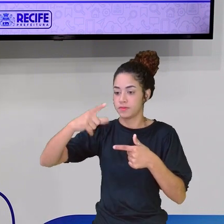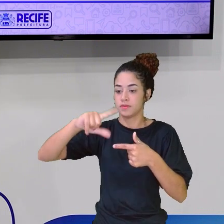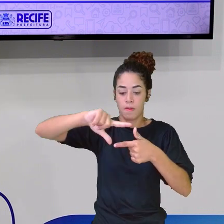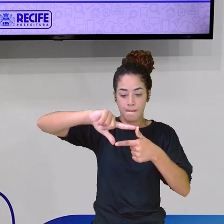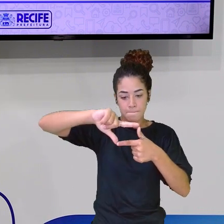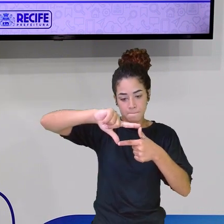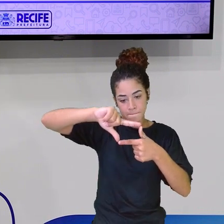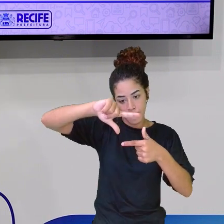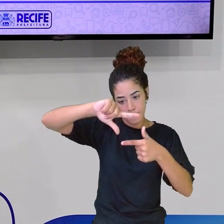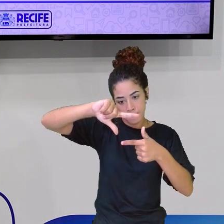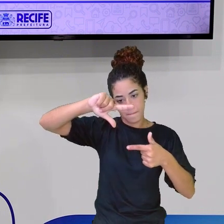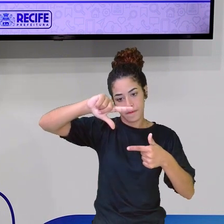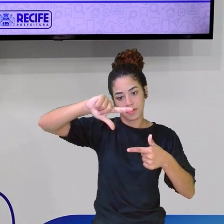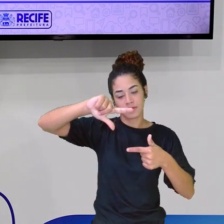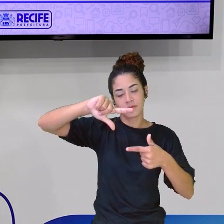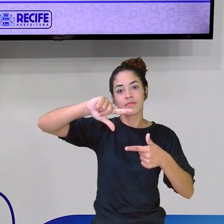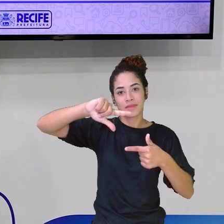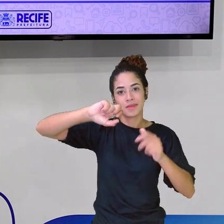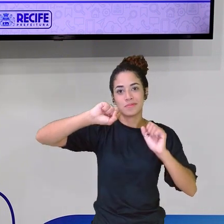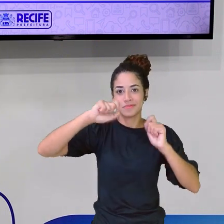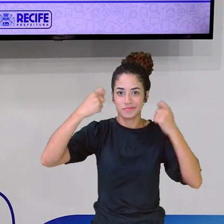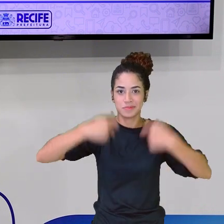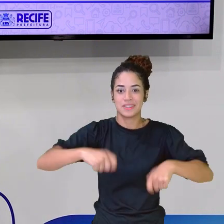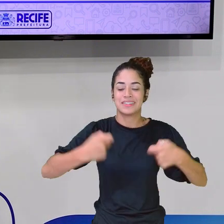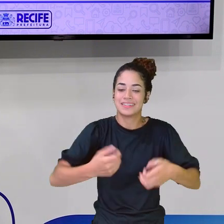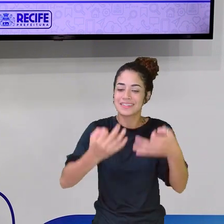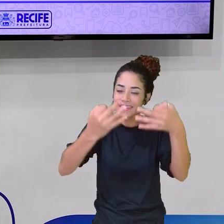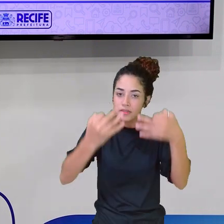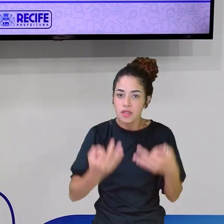também precisa ser aumentada em 2 vezes. Eu